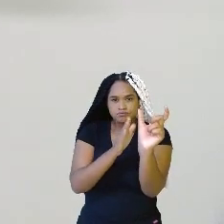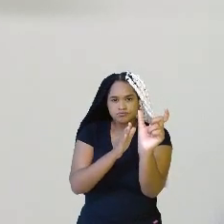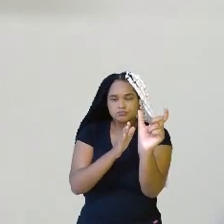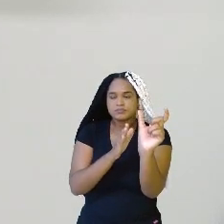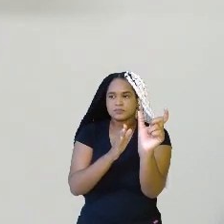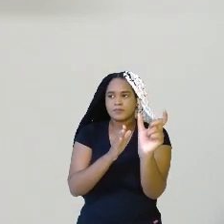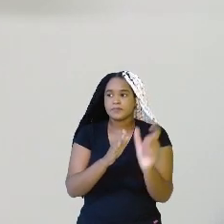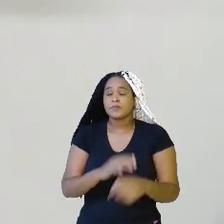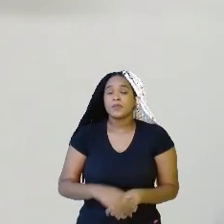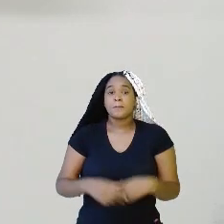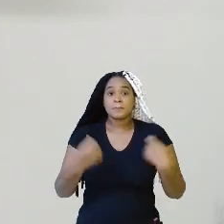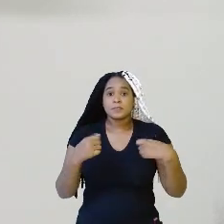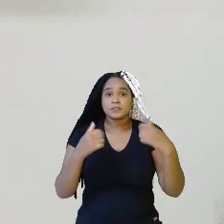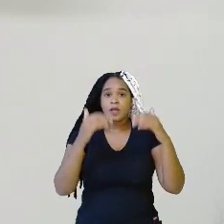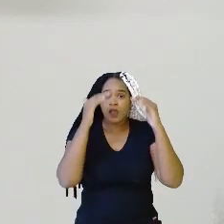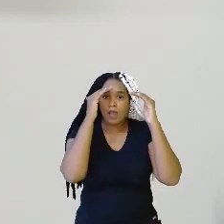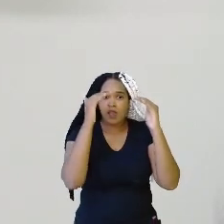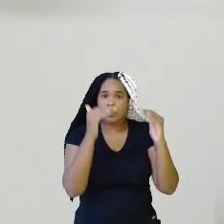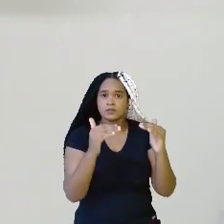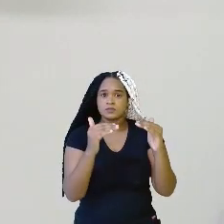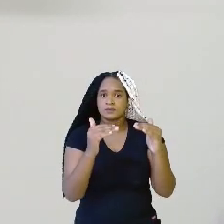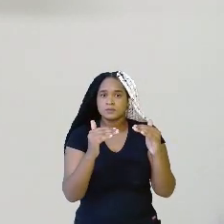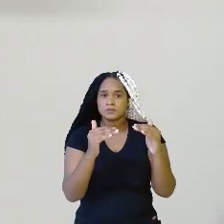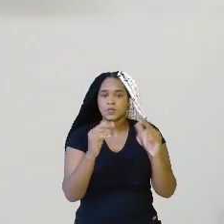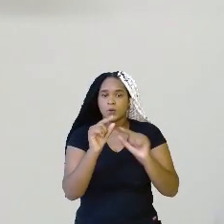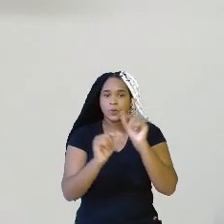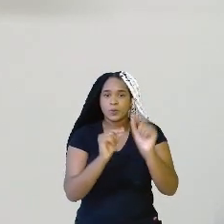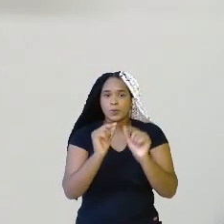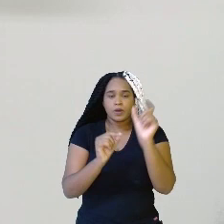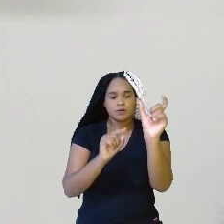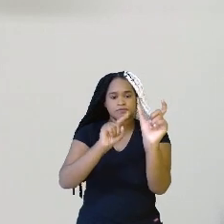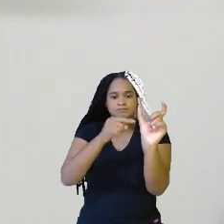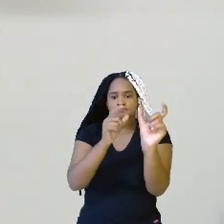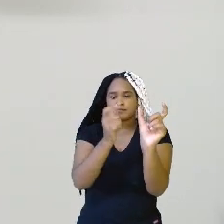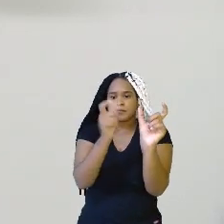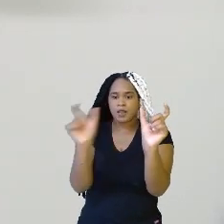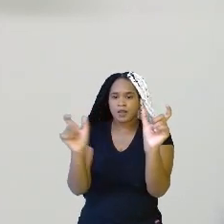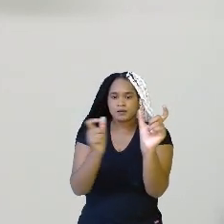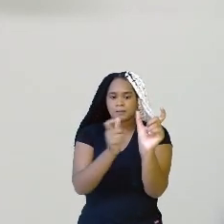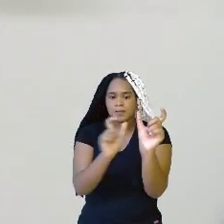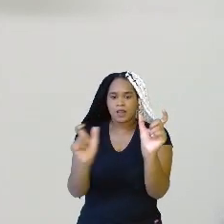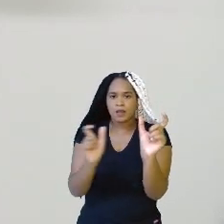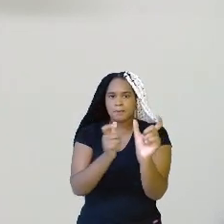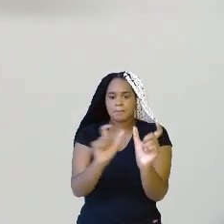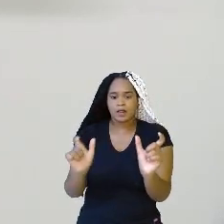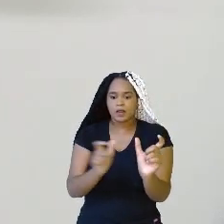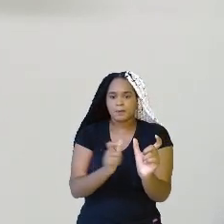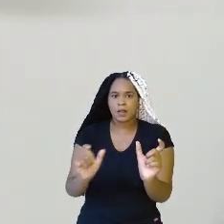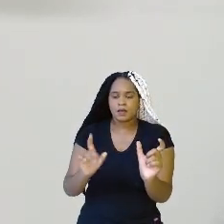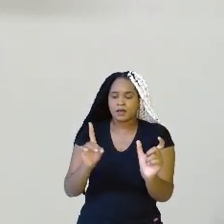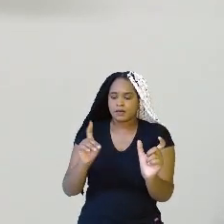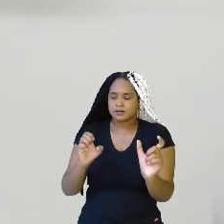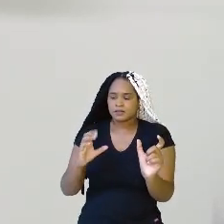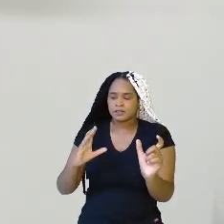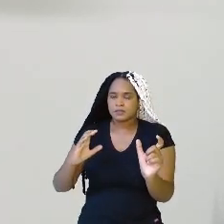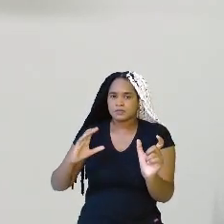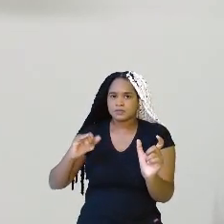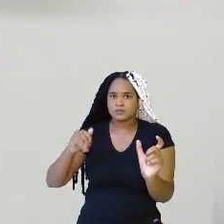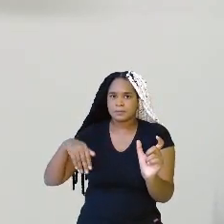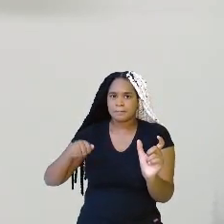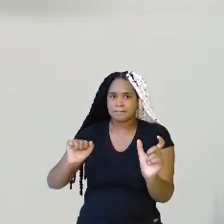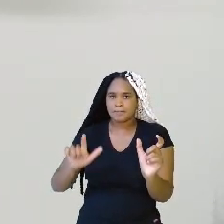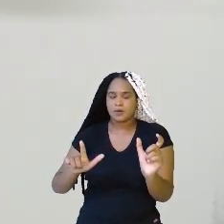porque eu estou respeitando as casas decimais, ó. Nesse caso aqui, a gente tem uma